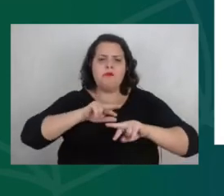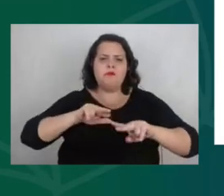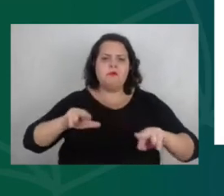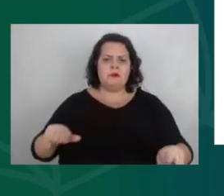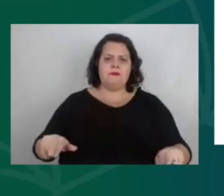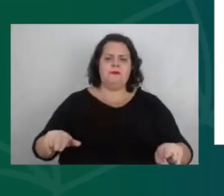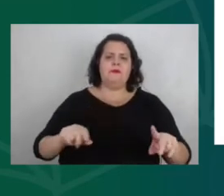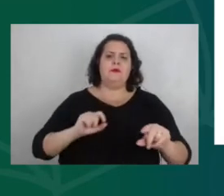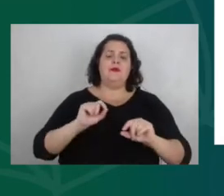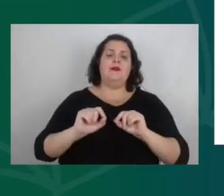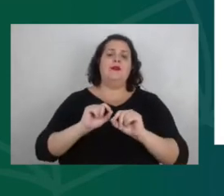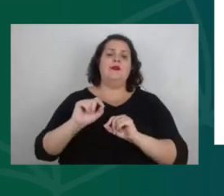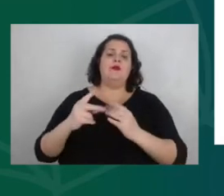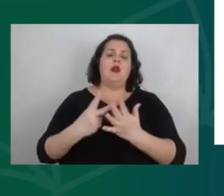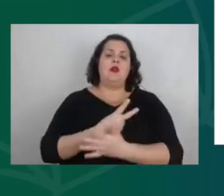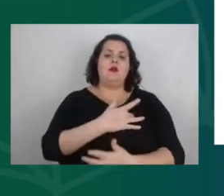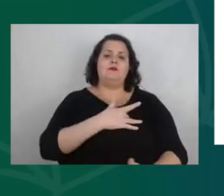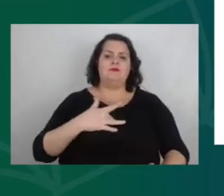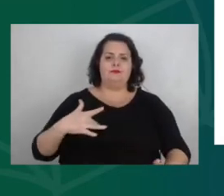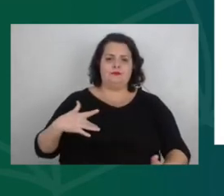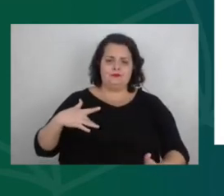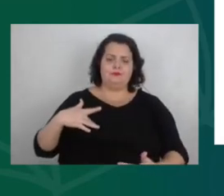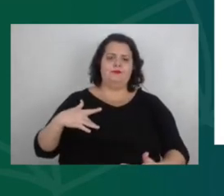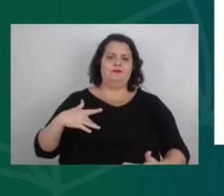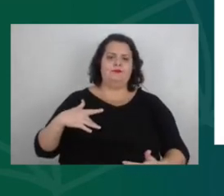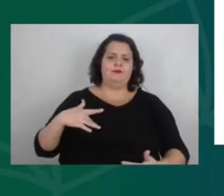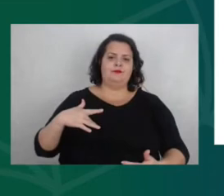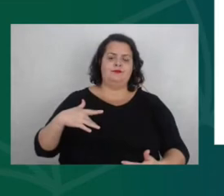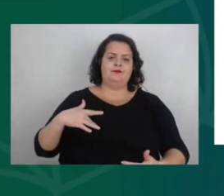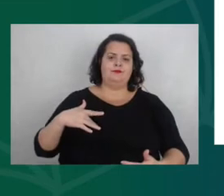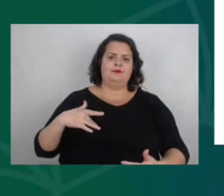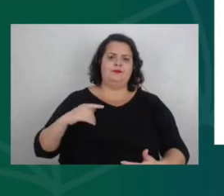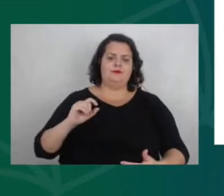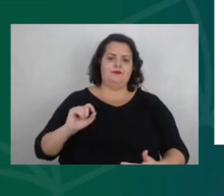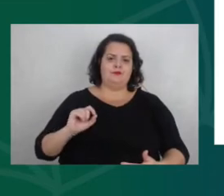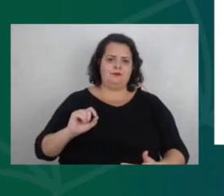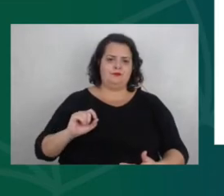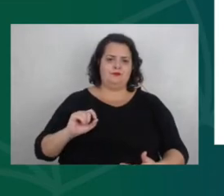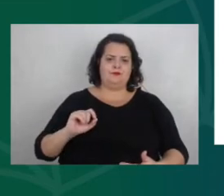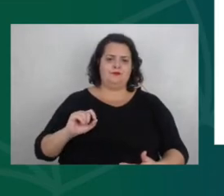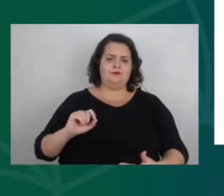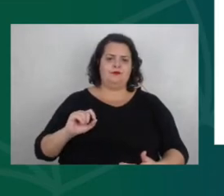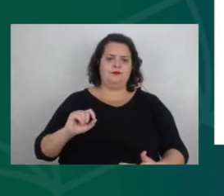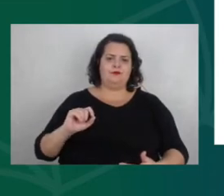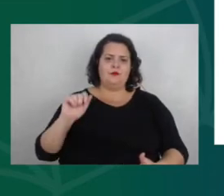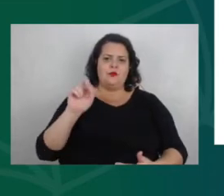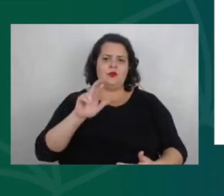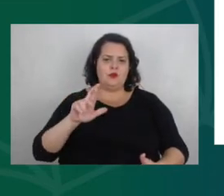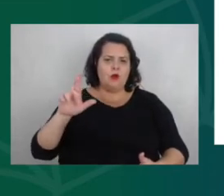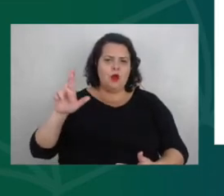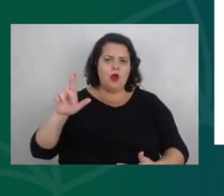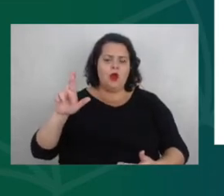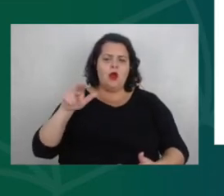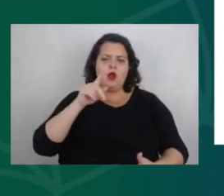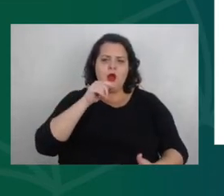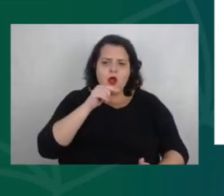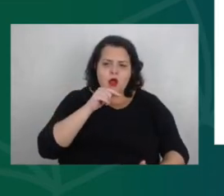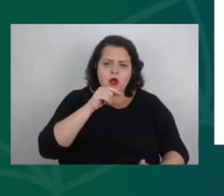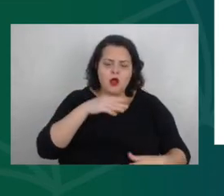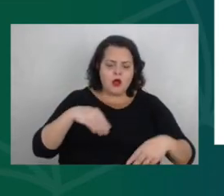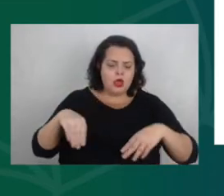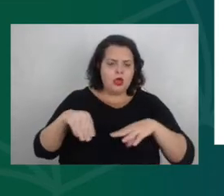As consequências para a saúde da poluição da água, pode ir desde uma dor de